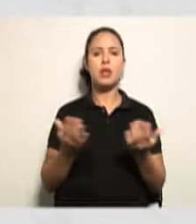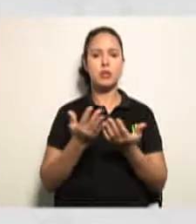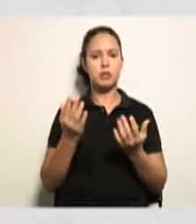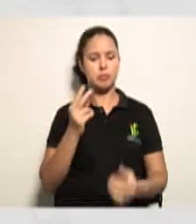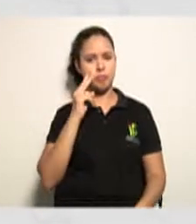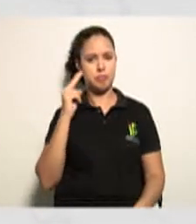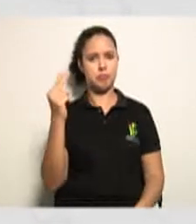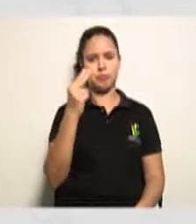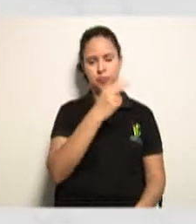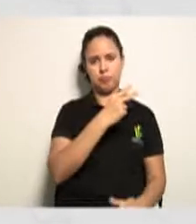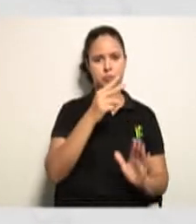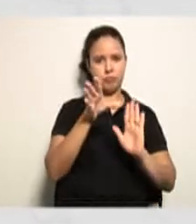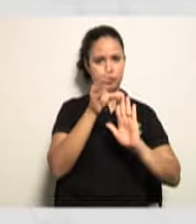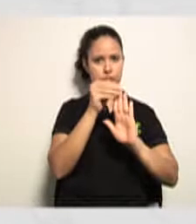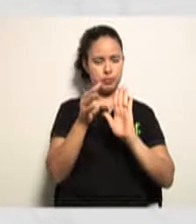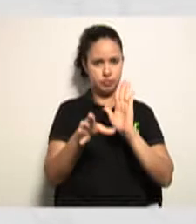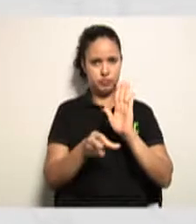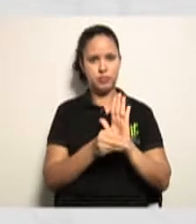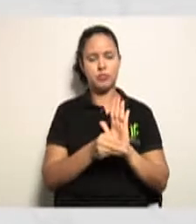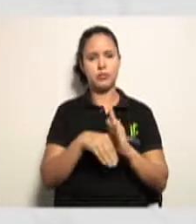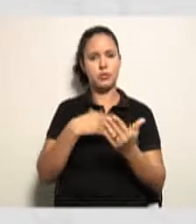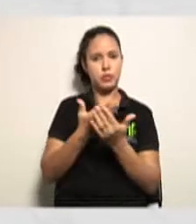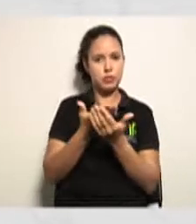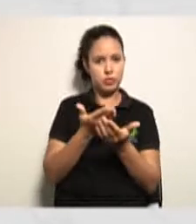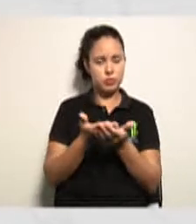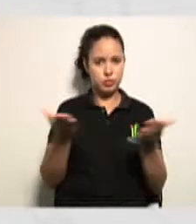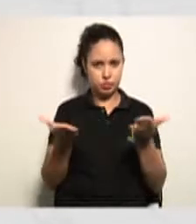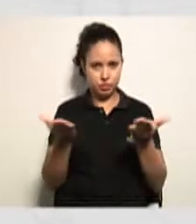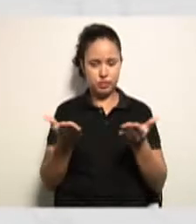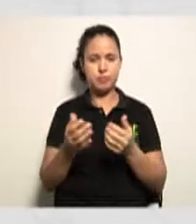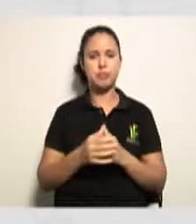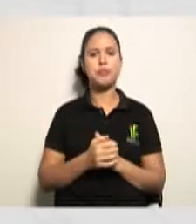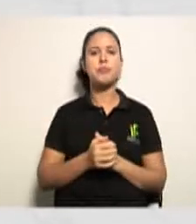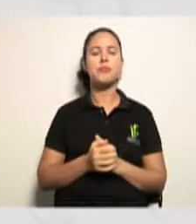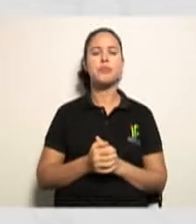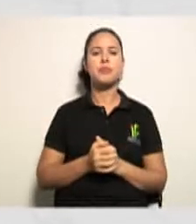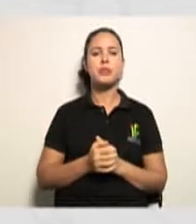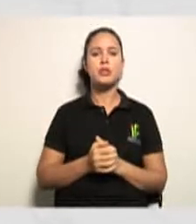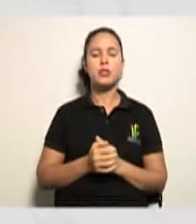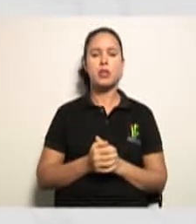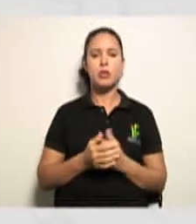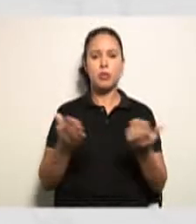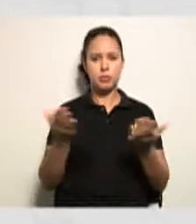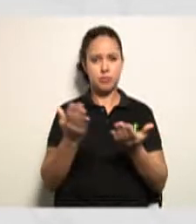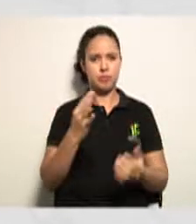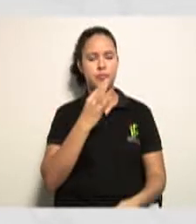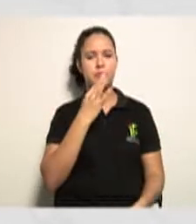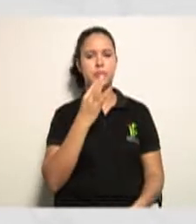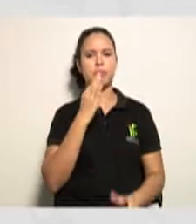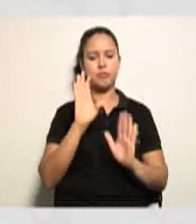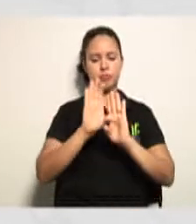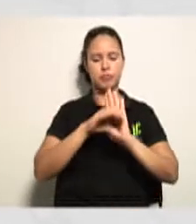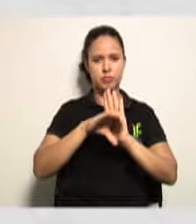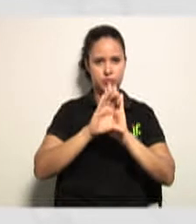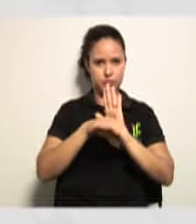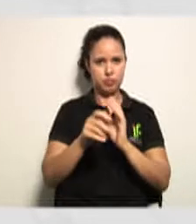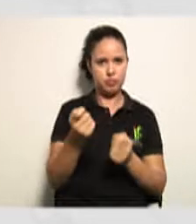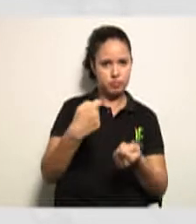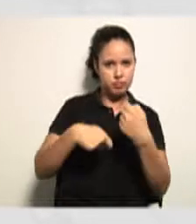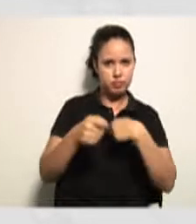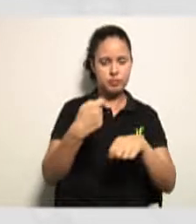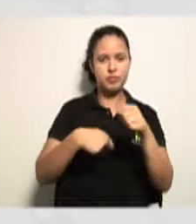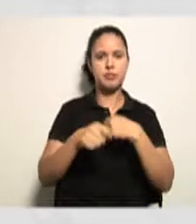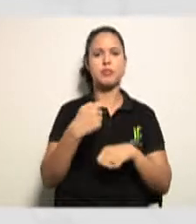os conteúdos da nossa aula, da aula de hoje. Então, nós vamos conhecer aí o conceito da